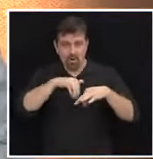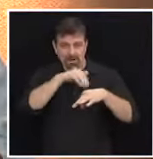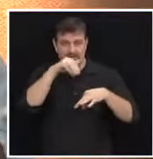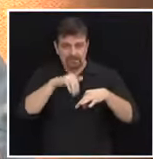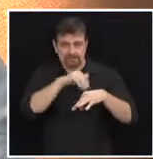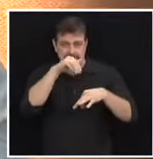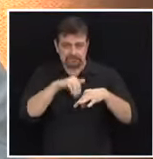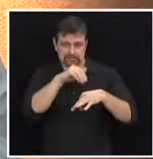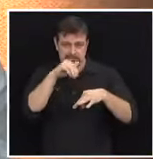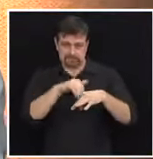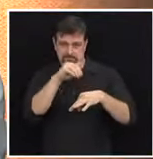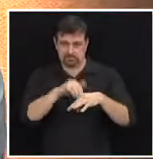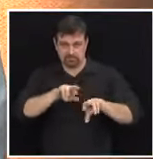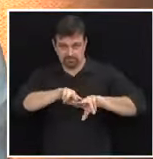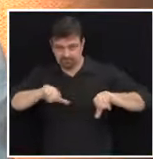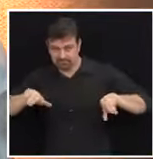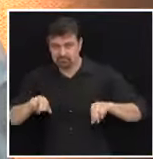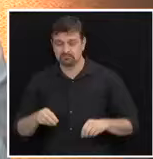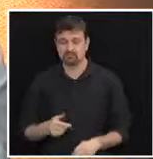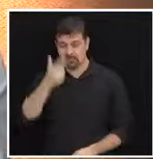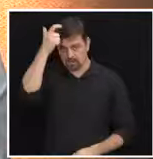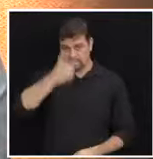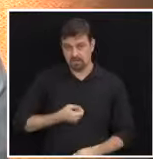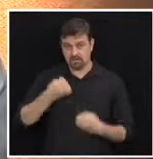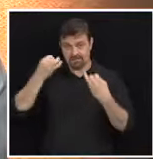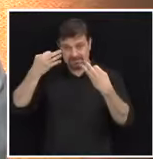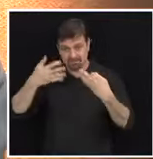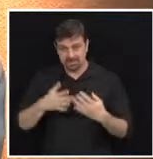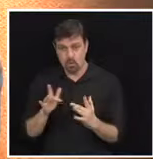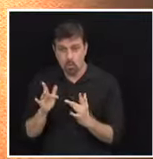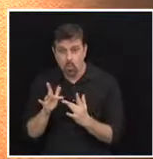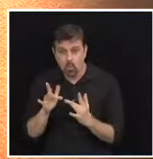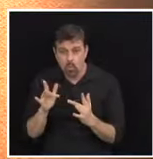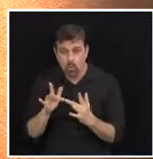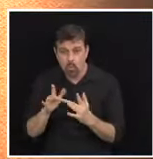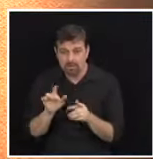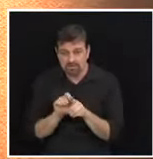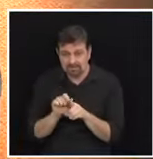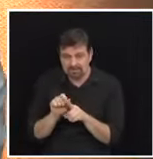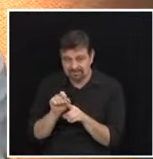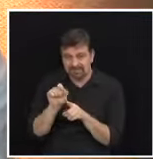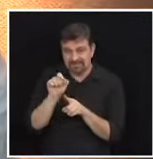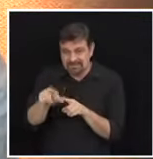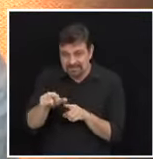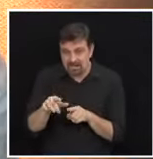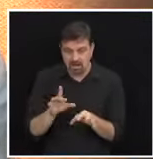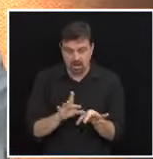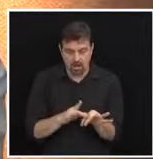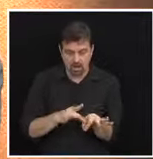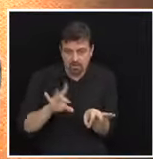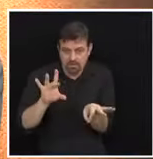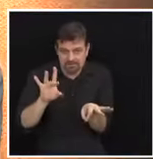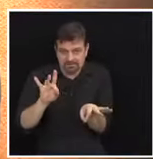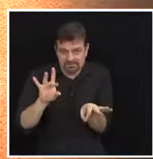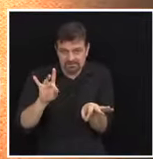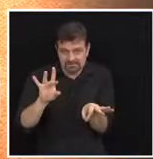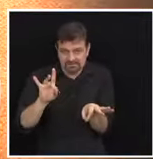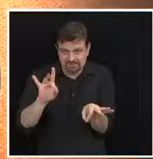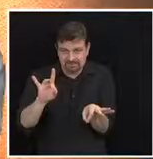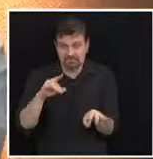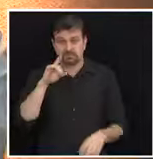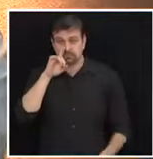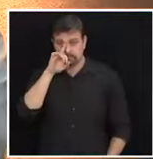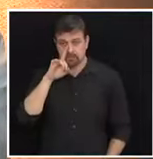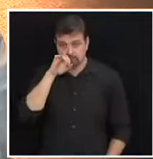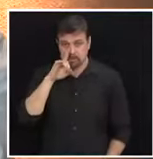nas diversas situações, é como eu falei, o contato com sêmen ou secreções vaginais, ele tem risco.